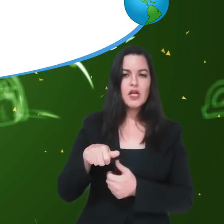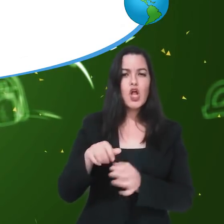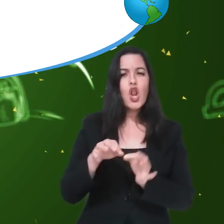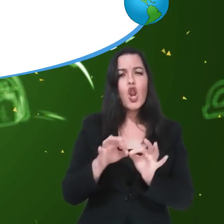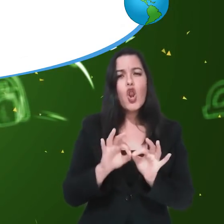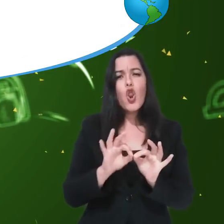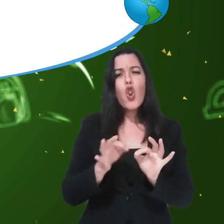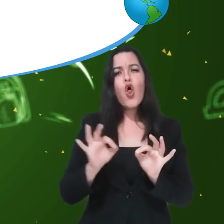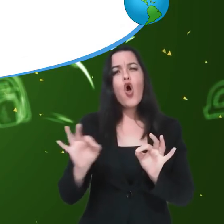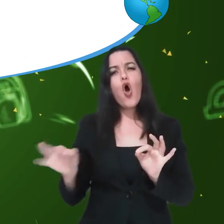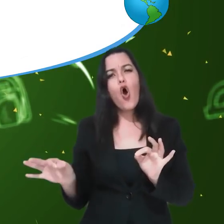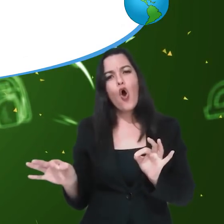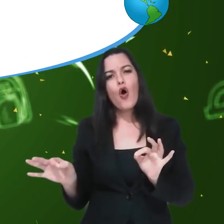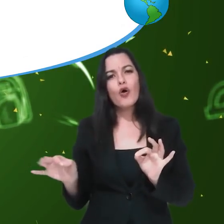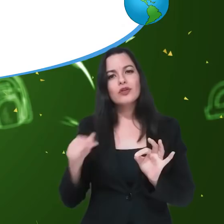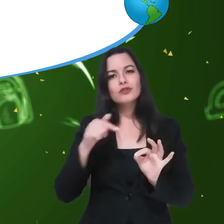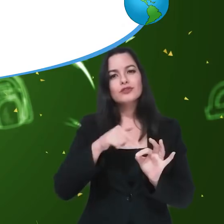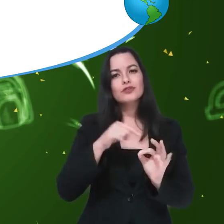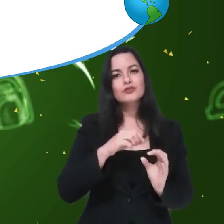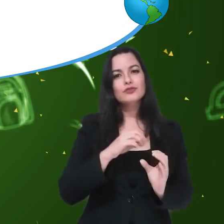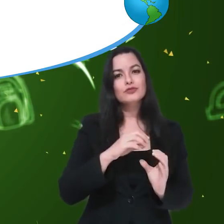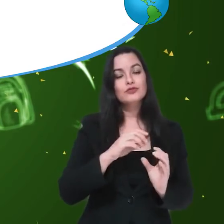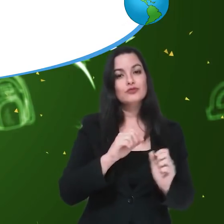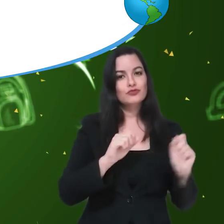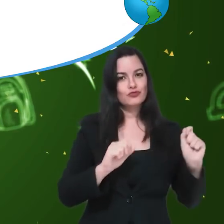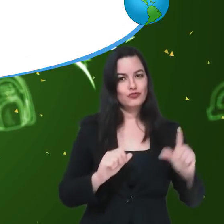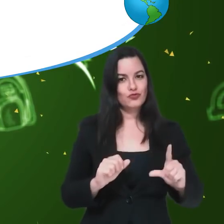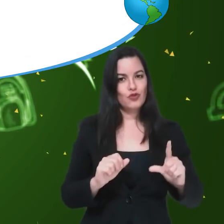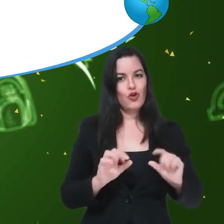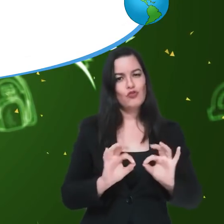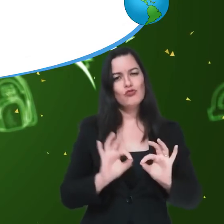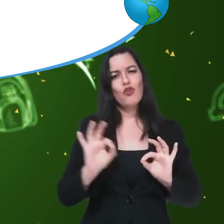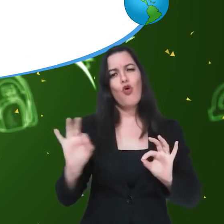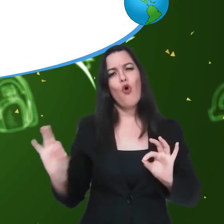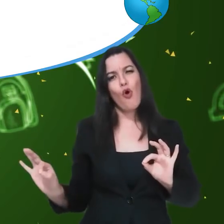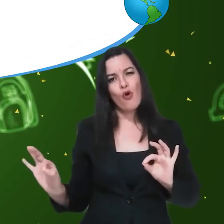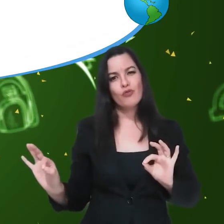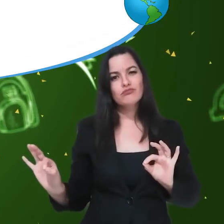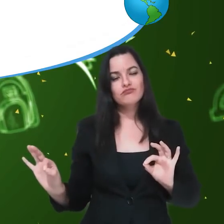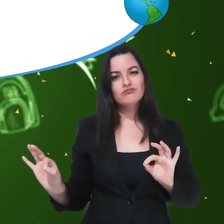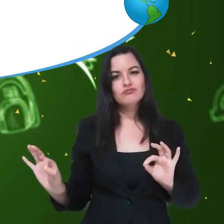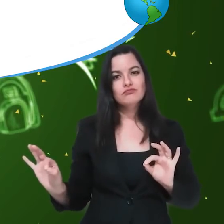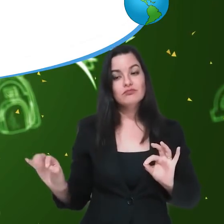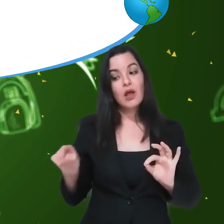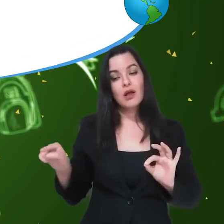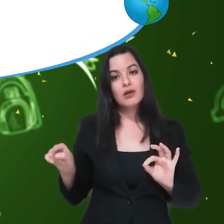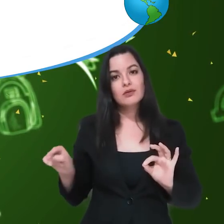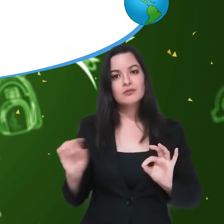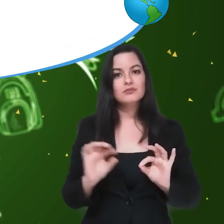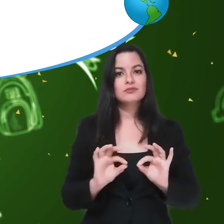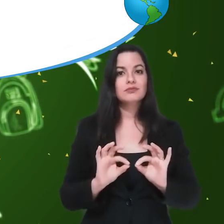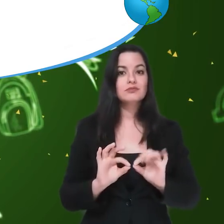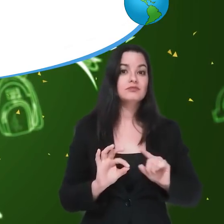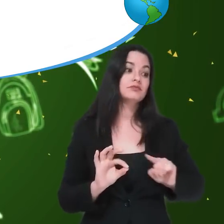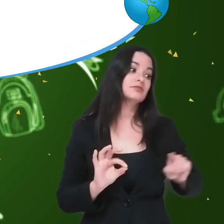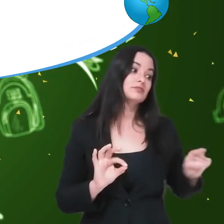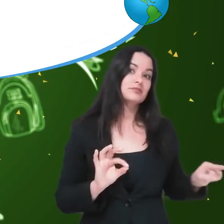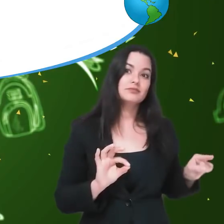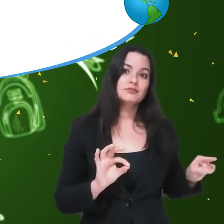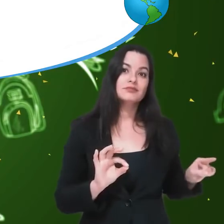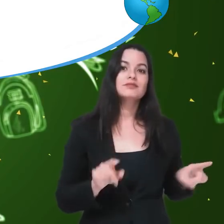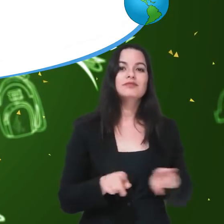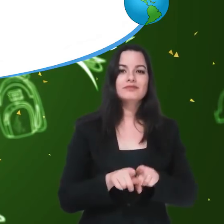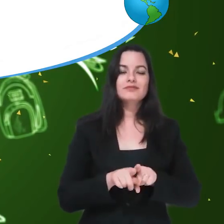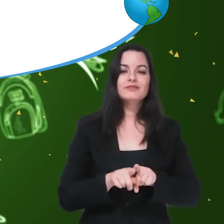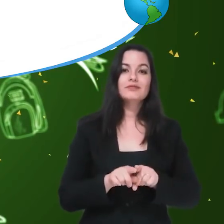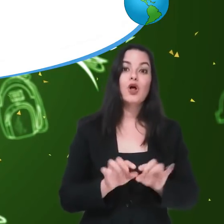mais longe do Sol. Né? Nas duas laterais aí da imagem, a Terra está um pouquinho mais longe